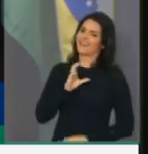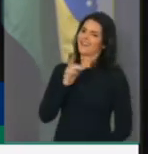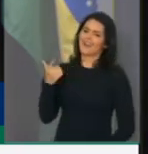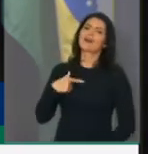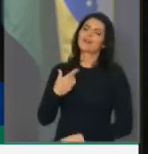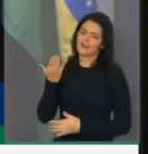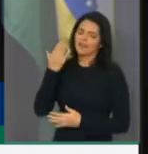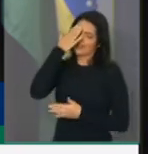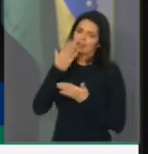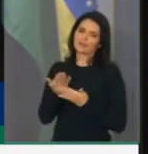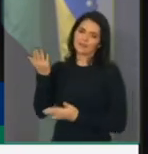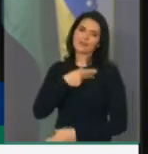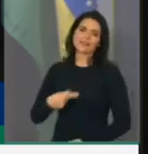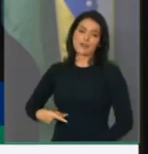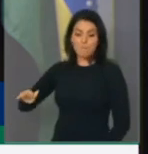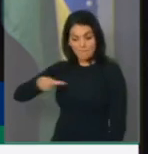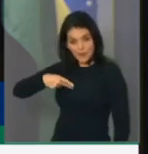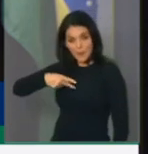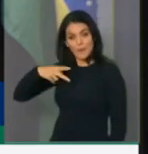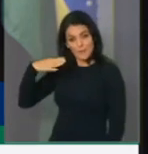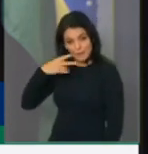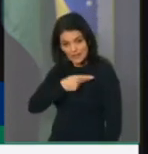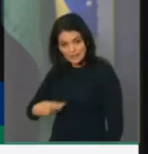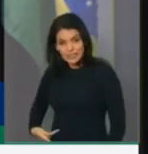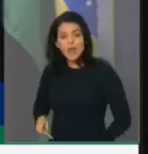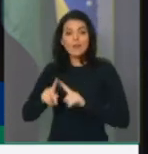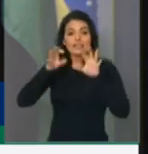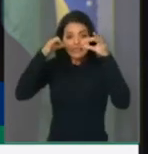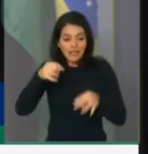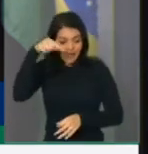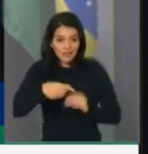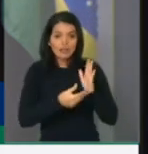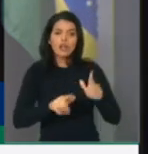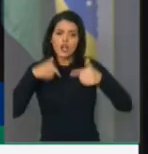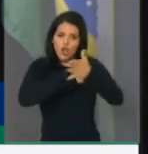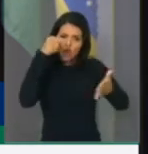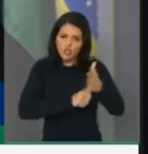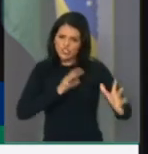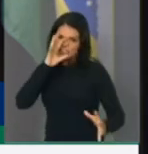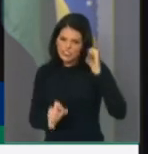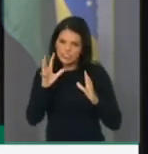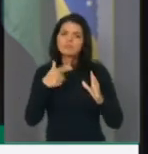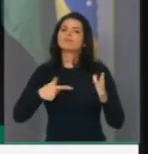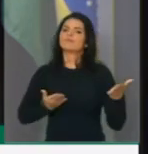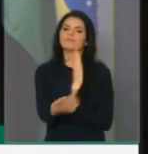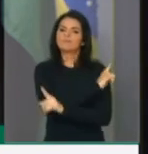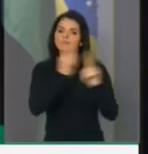não esperava mais nada além disso do meu presidente mas pode ter certeza que aqui vai ter luta que vai ter guerra para reprovar esse projeto